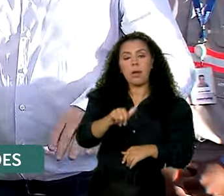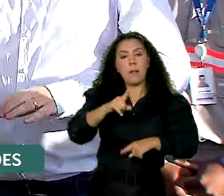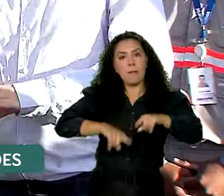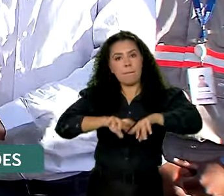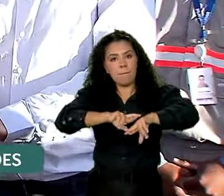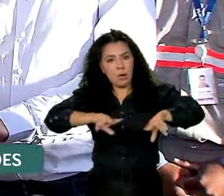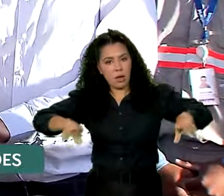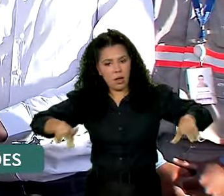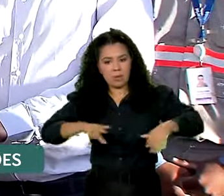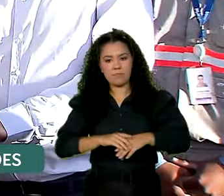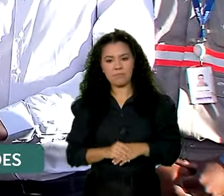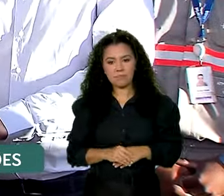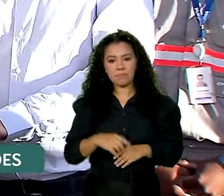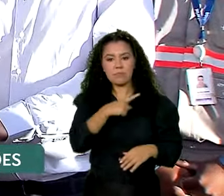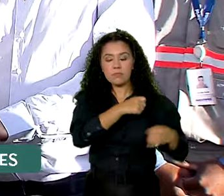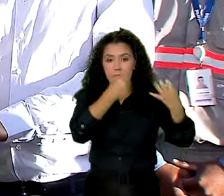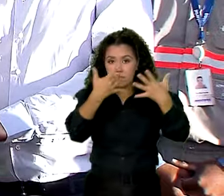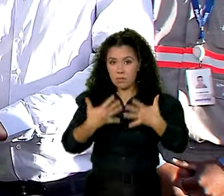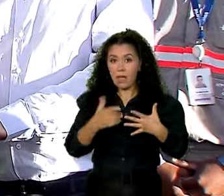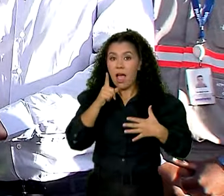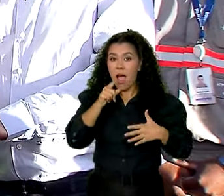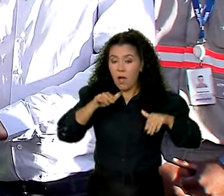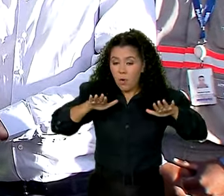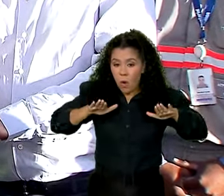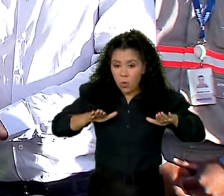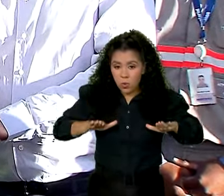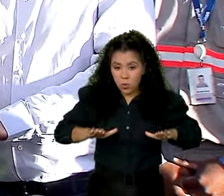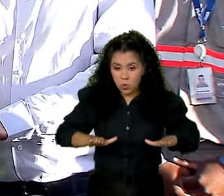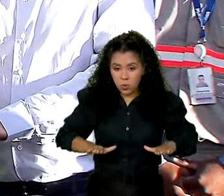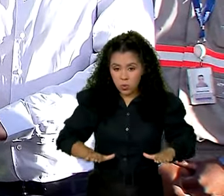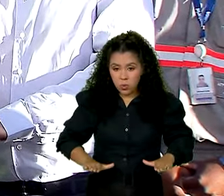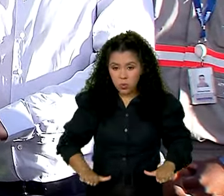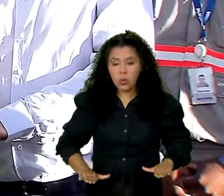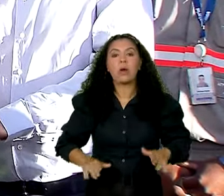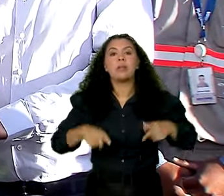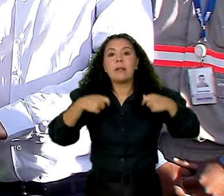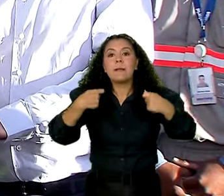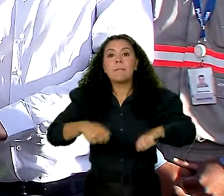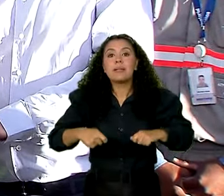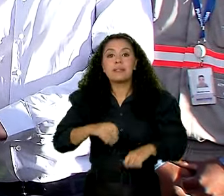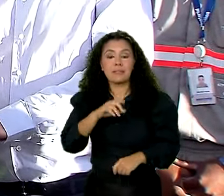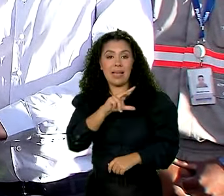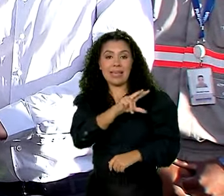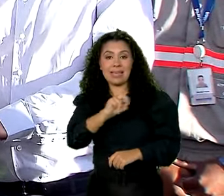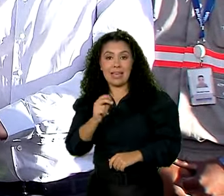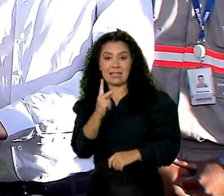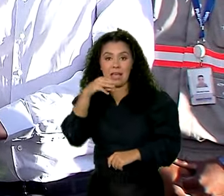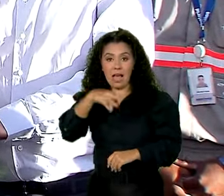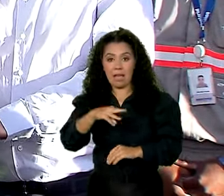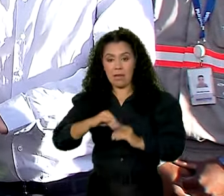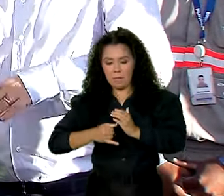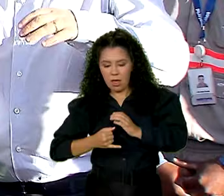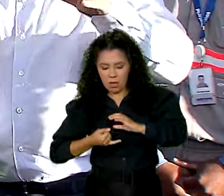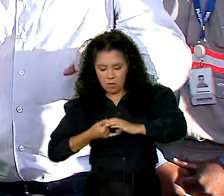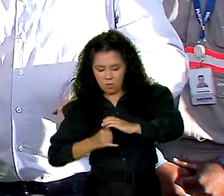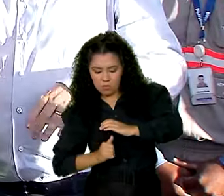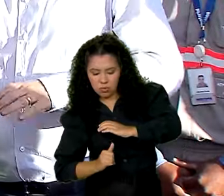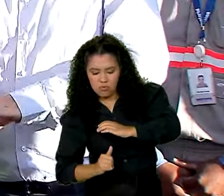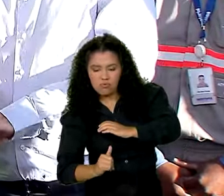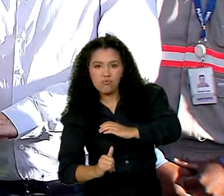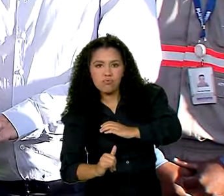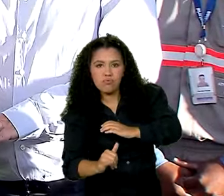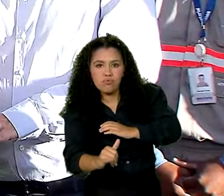água descer, eles vão ter que inspecionar toda essa rede, mais de 500 quilômetros de linhas de distribuição de média e baixa